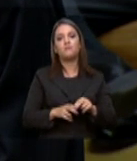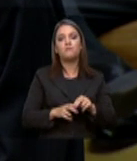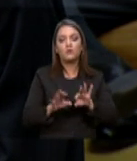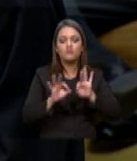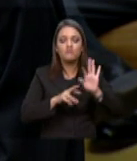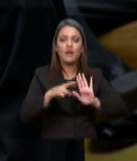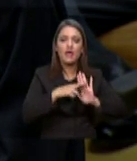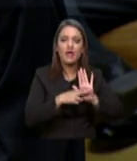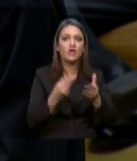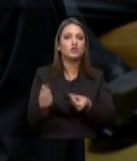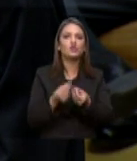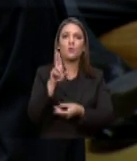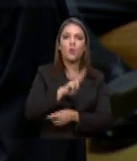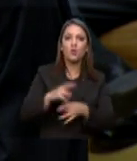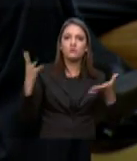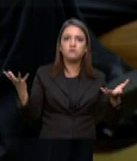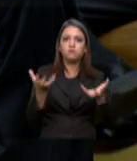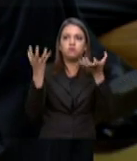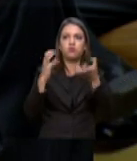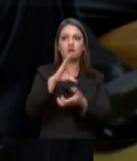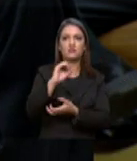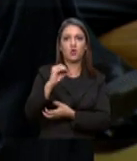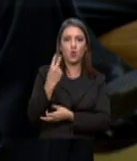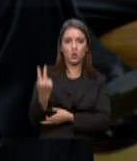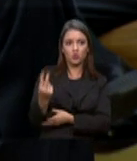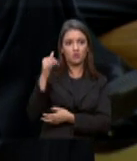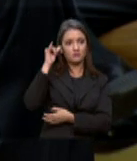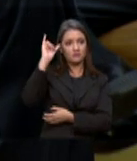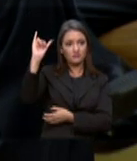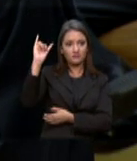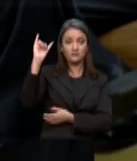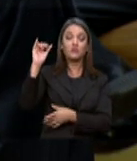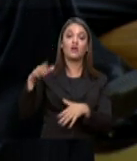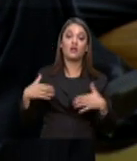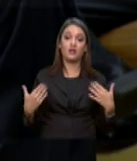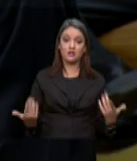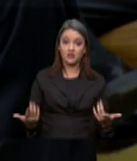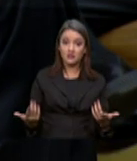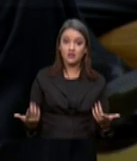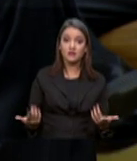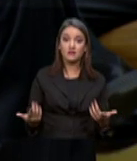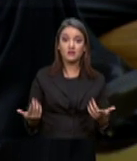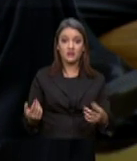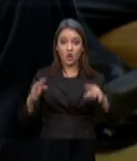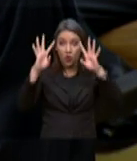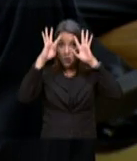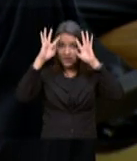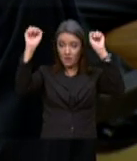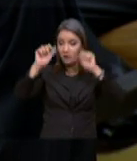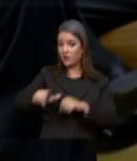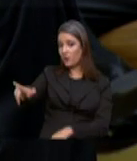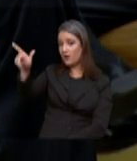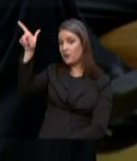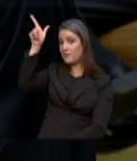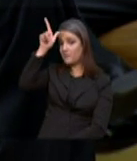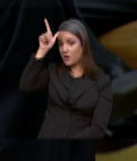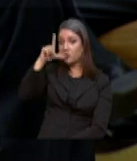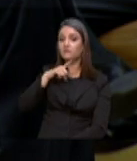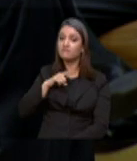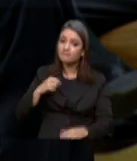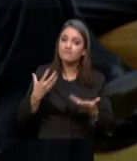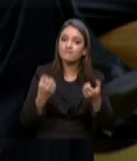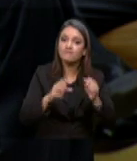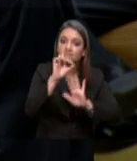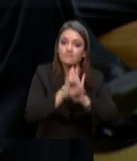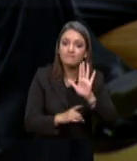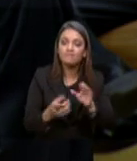da União e da Presidência da República na prevenção ao desmatamento da Amazônia. Na sua fundamentação, o Tribunal Alemão reconheceu o direito fundamental à liberdade